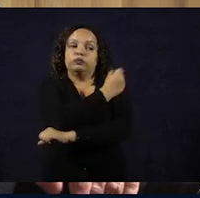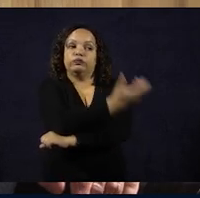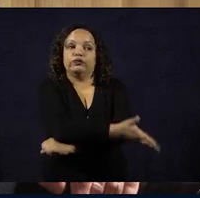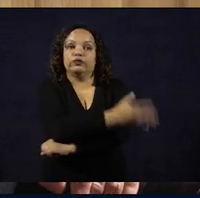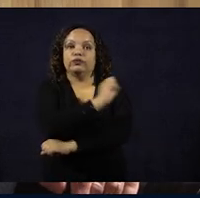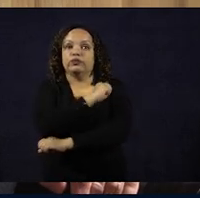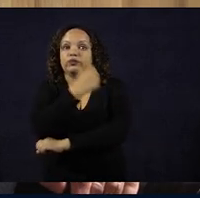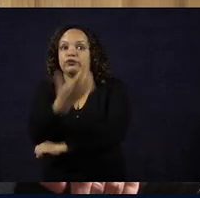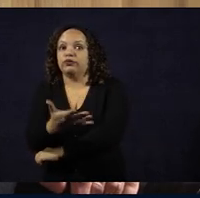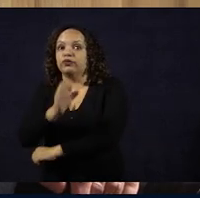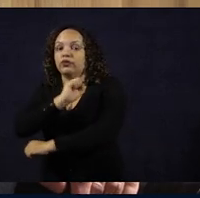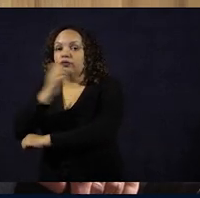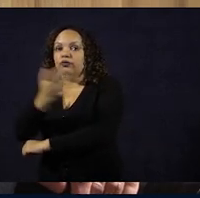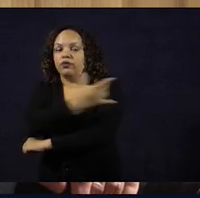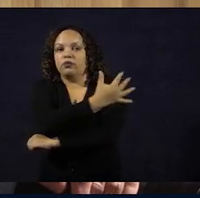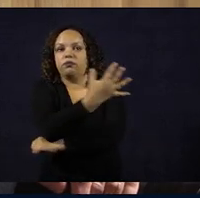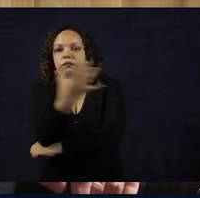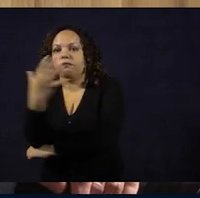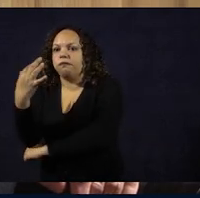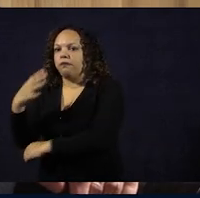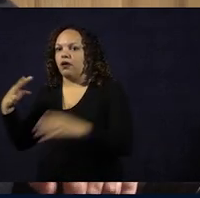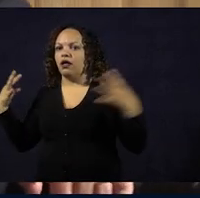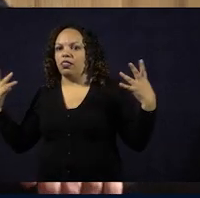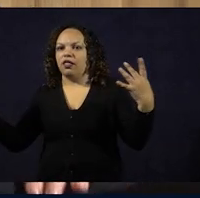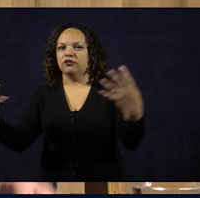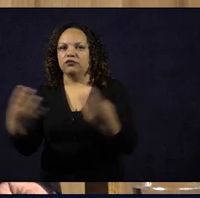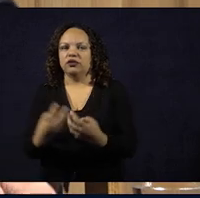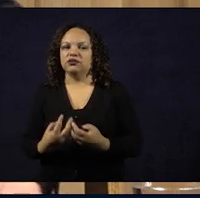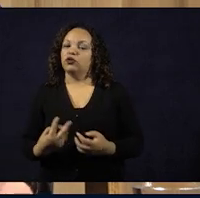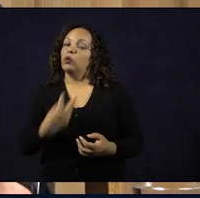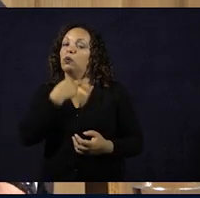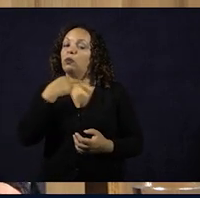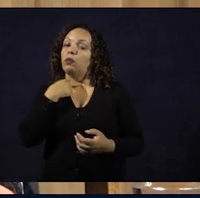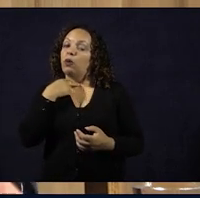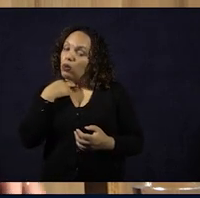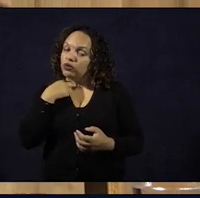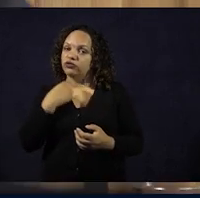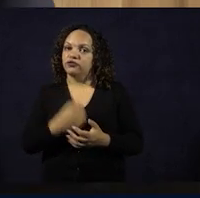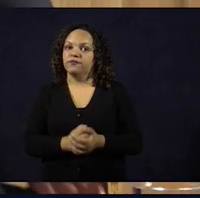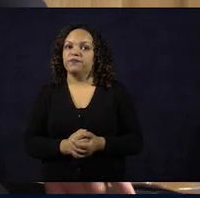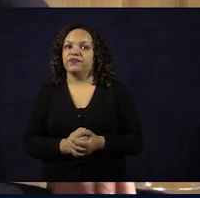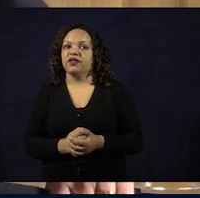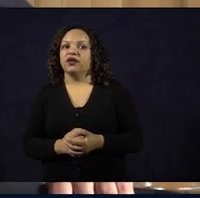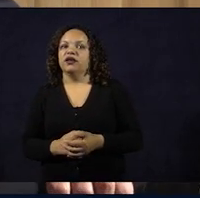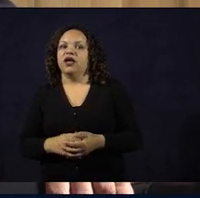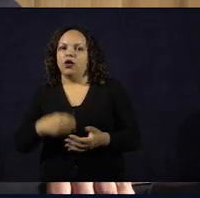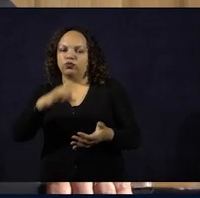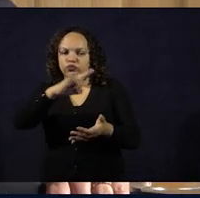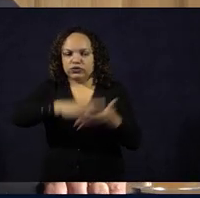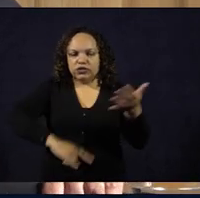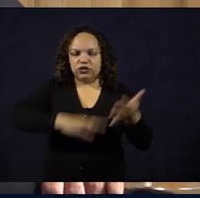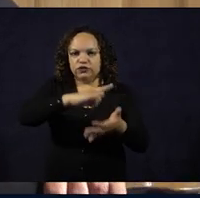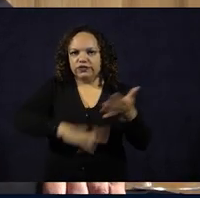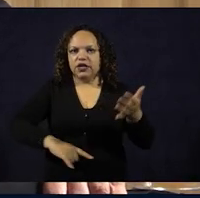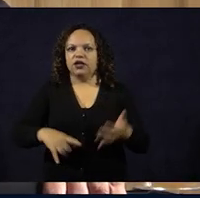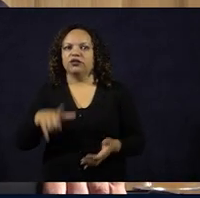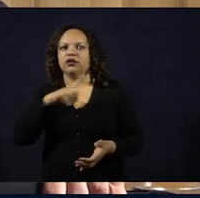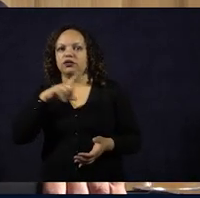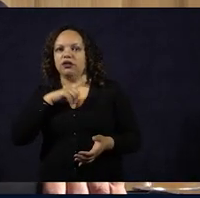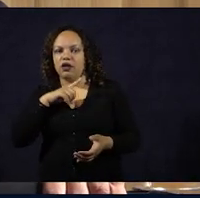companhia a gente é certificado pelo rspo que é um órgão muito rígido e crítico